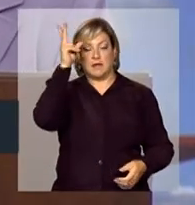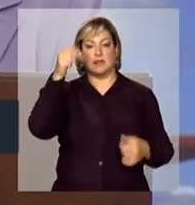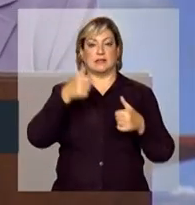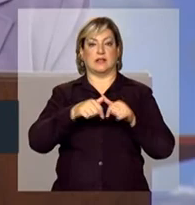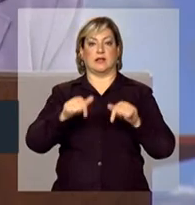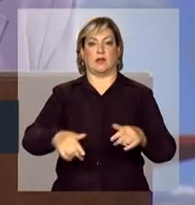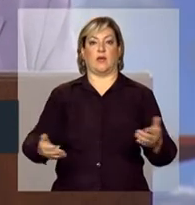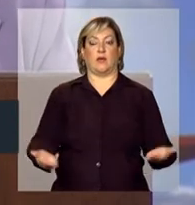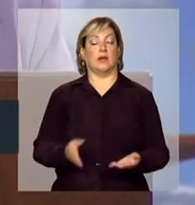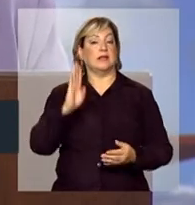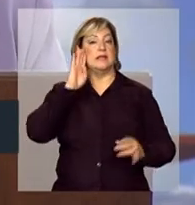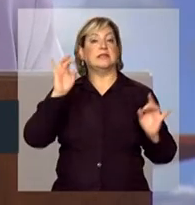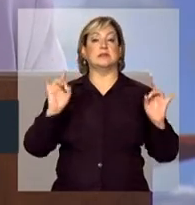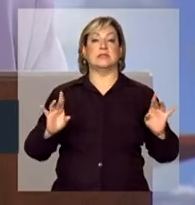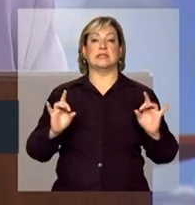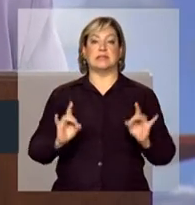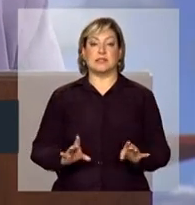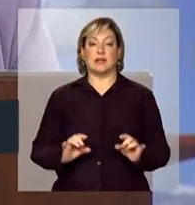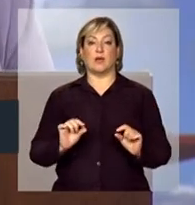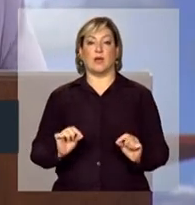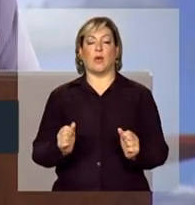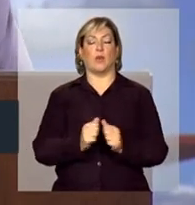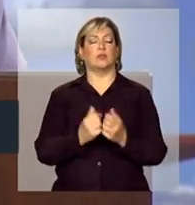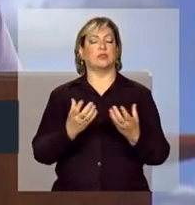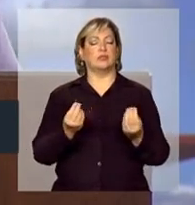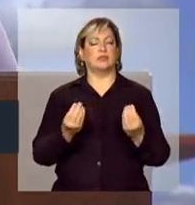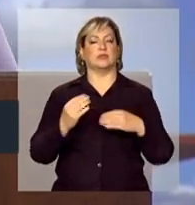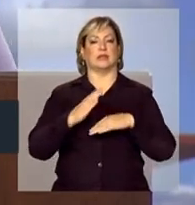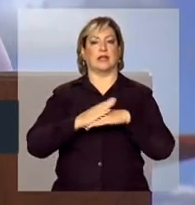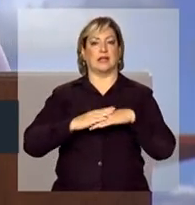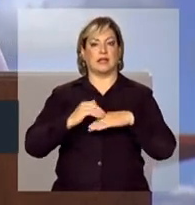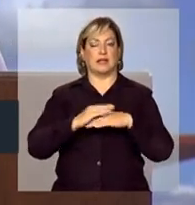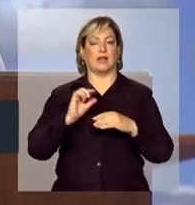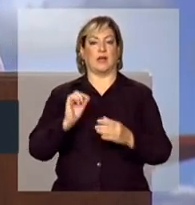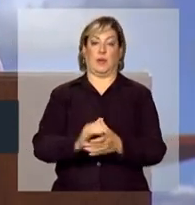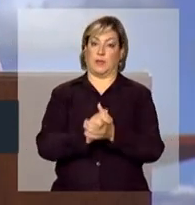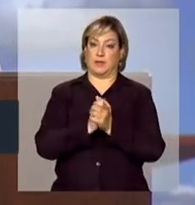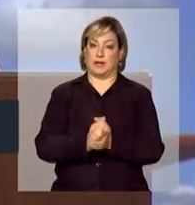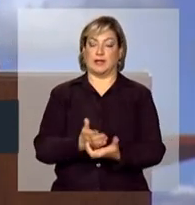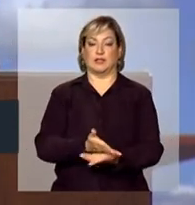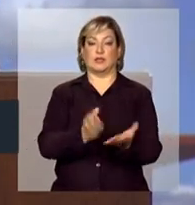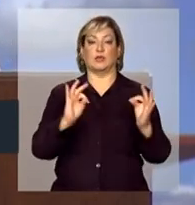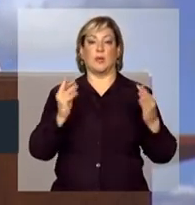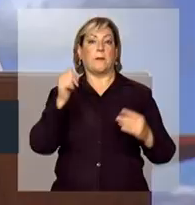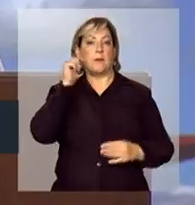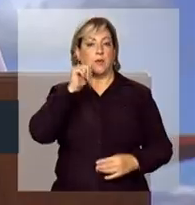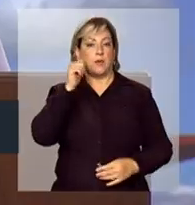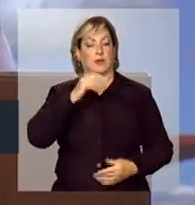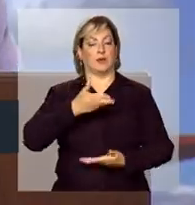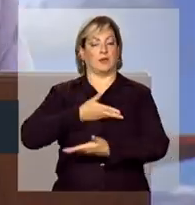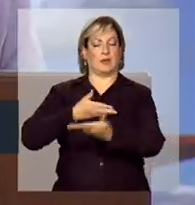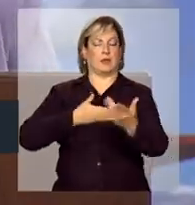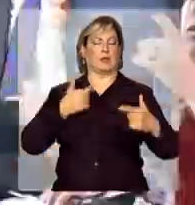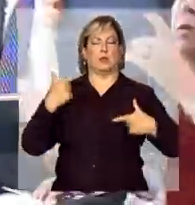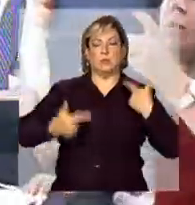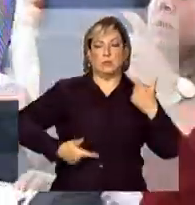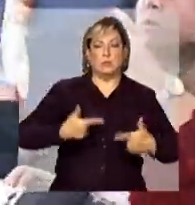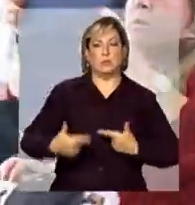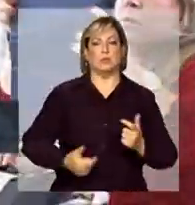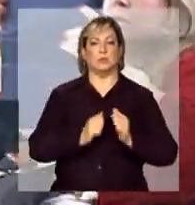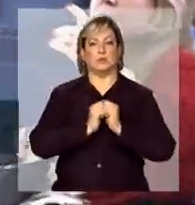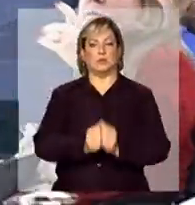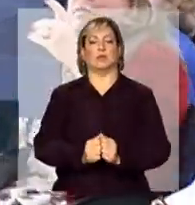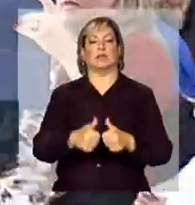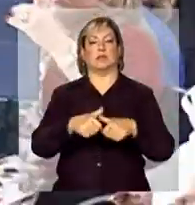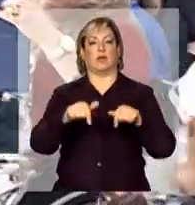presente e especial com muito carinho cumprimentar a todas as mulheres companheiras guerreiras